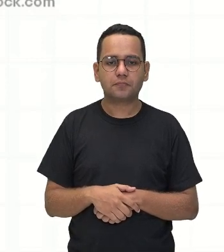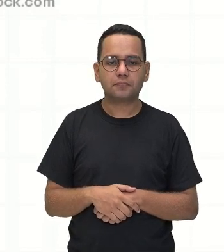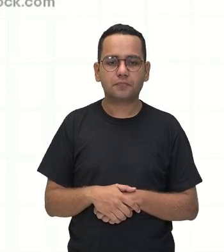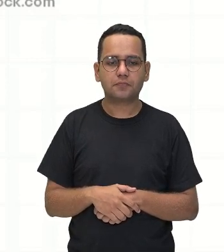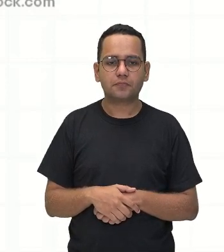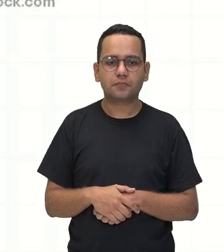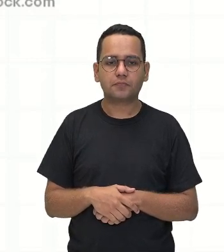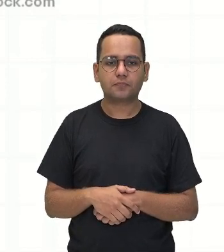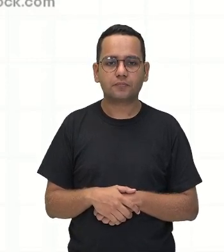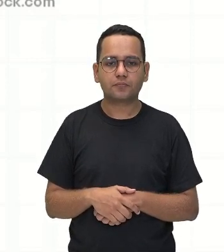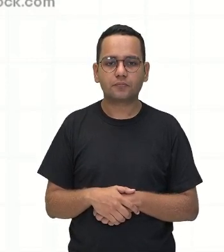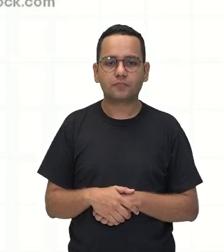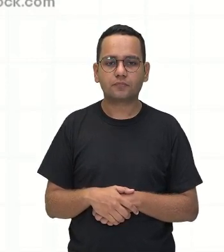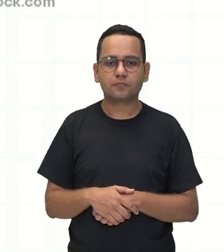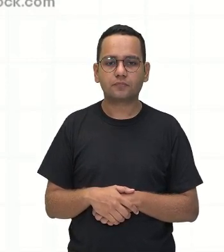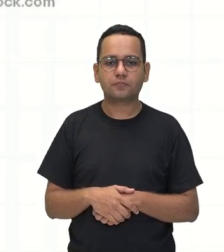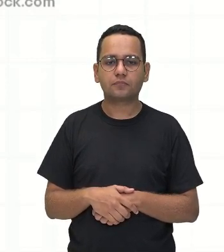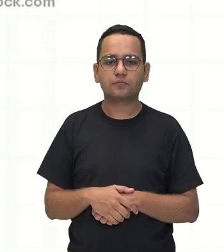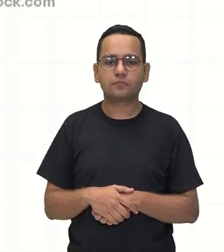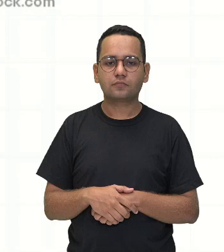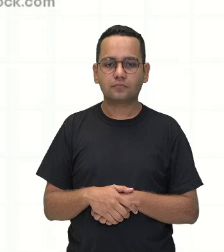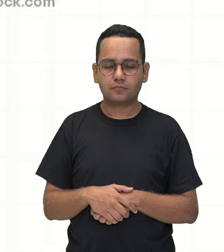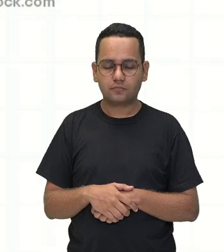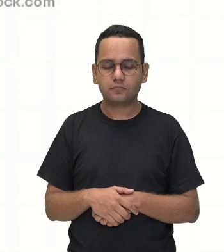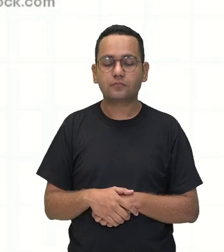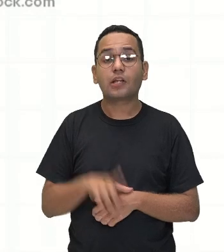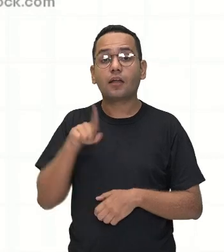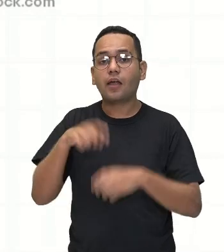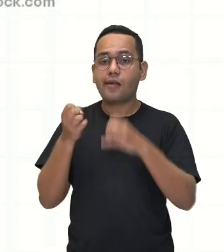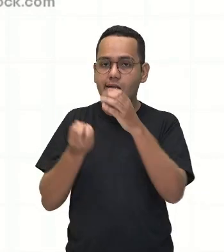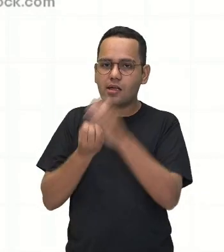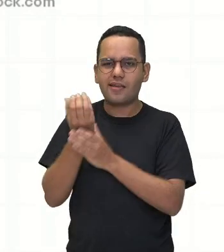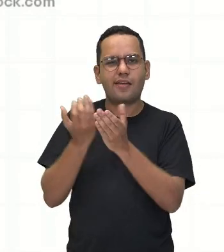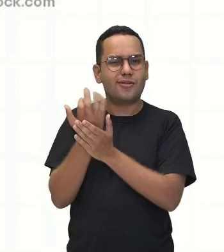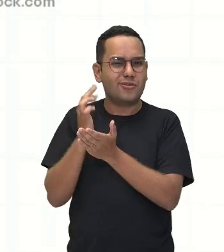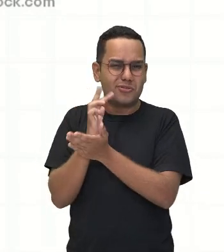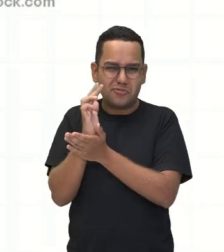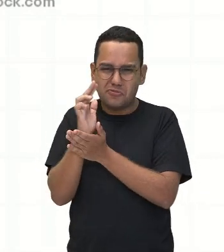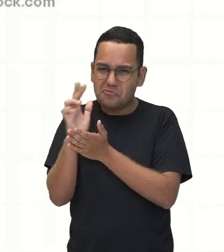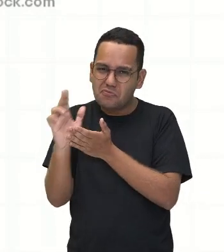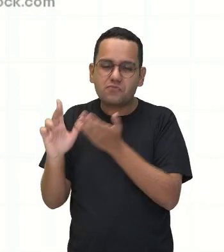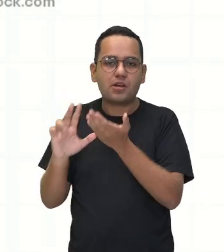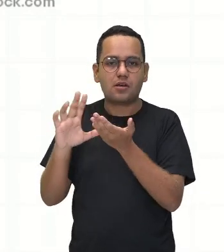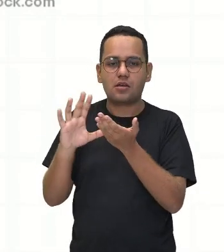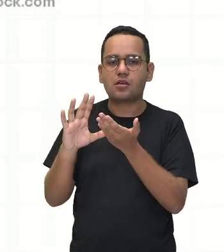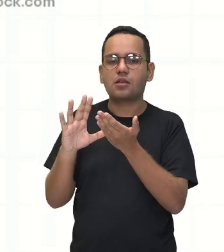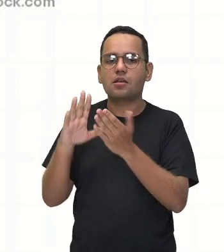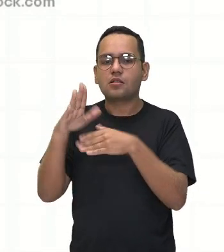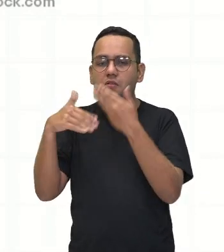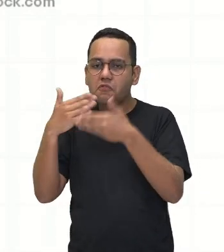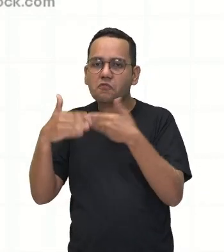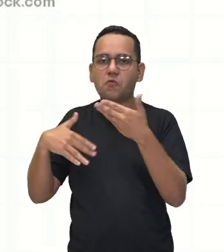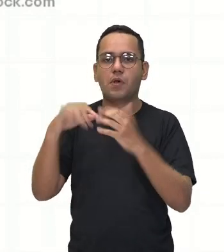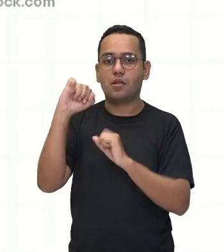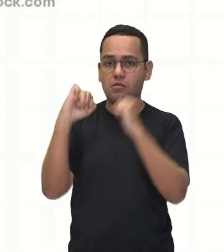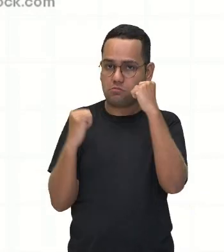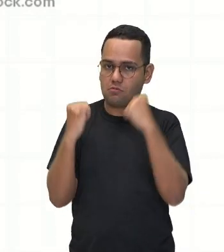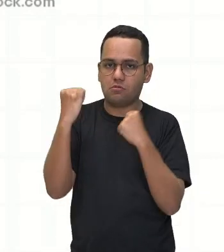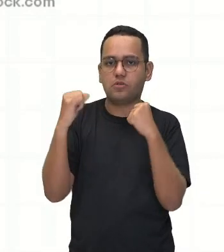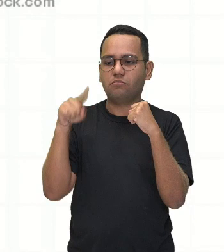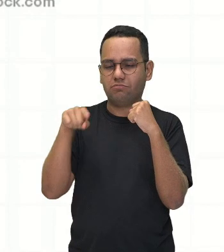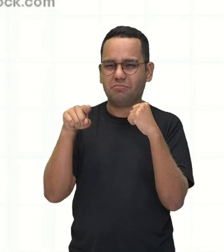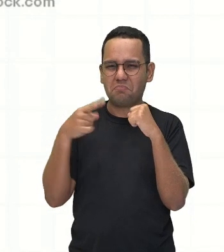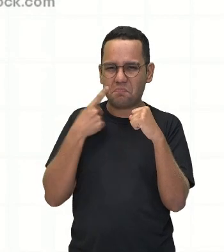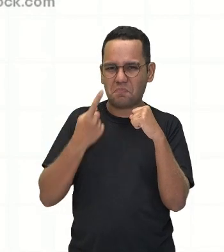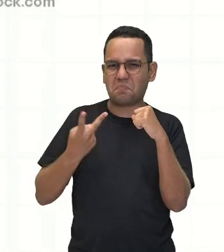produzido em diversos processos industriais. Olha aí, novamente, a indústria sendo